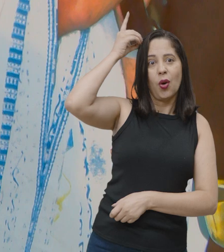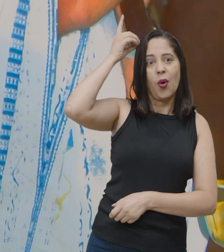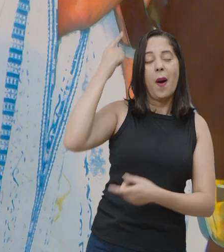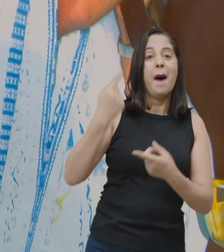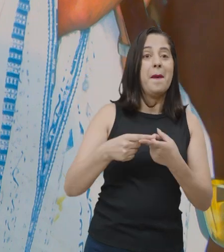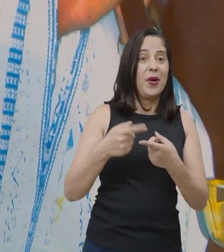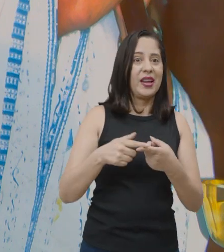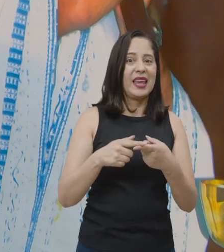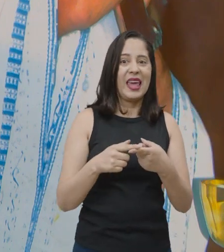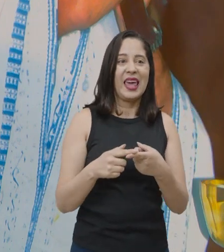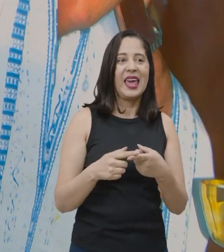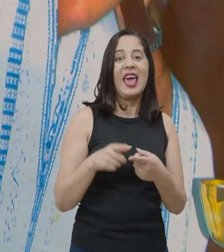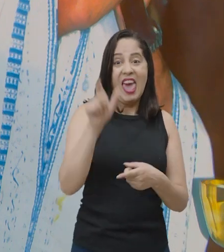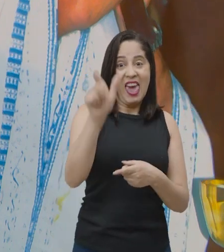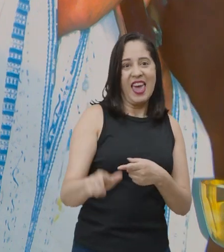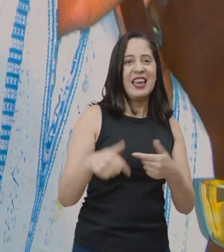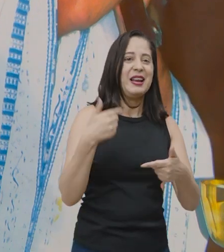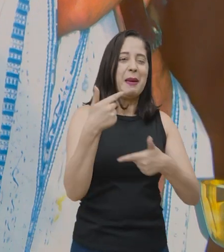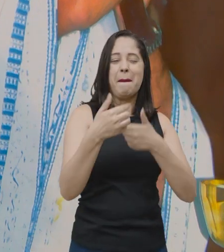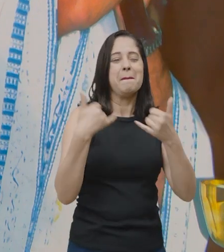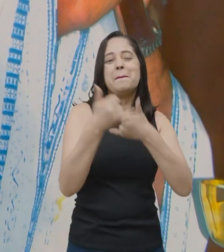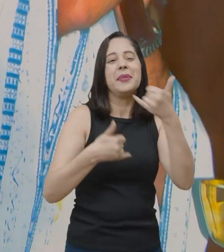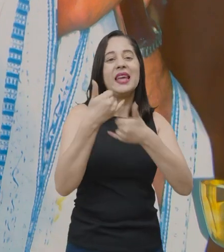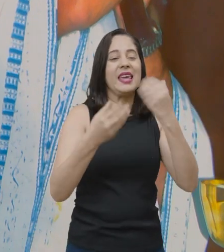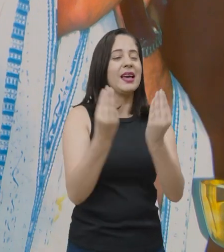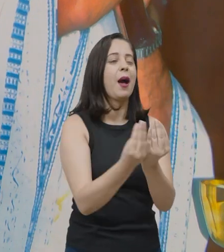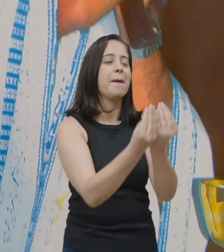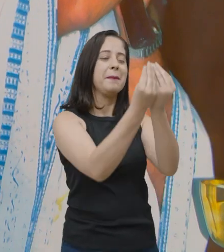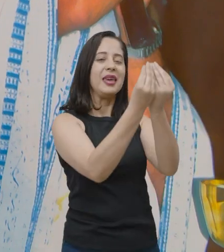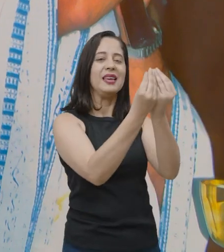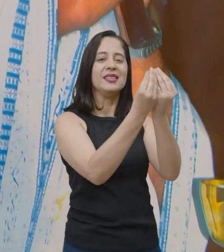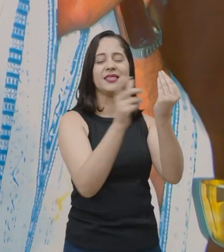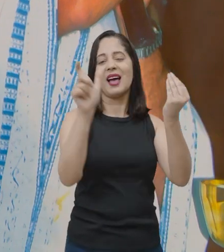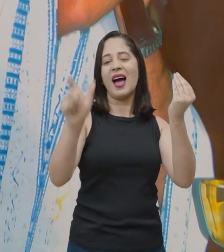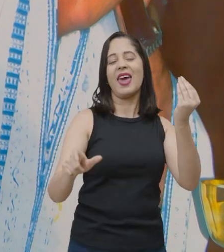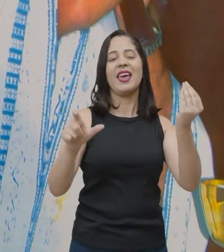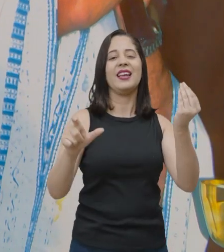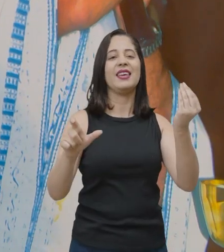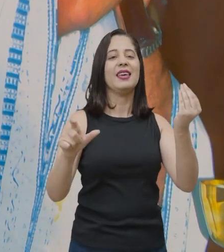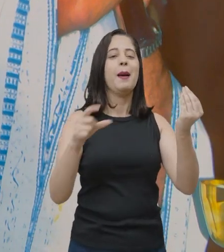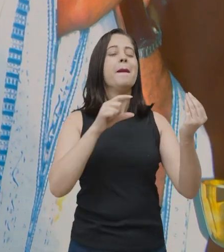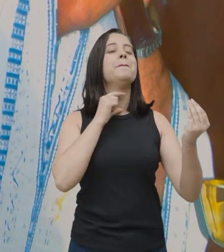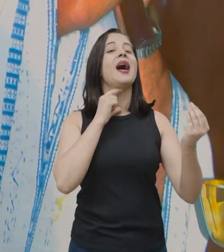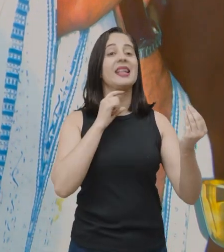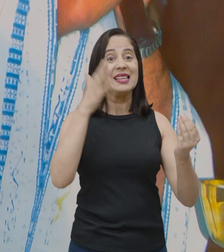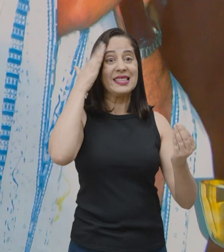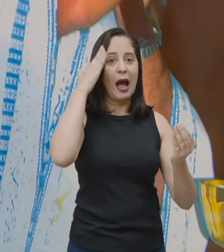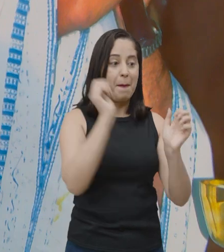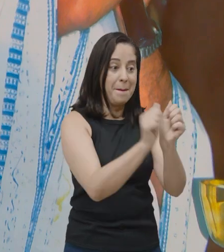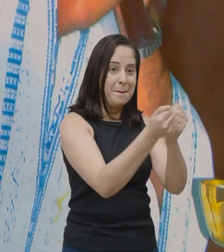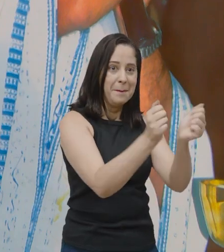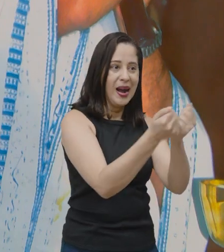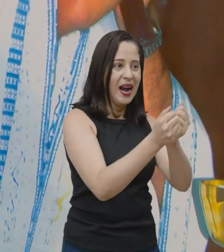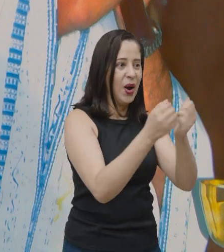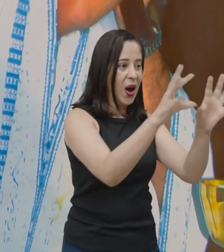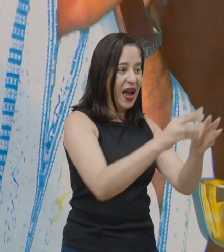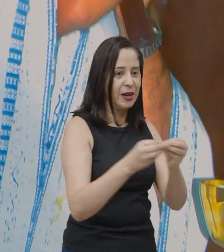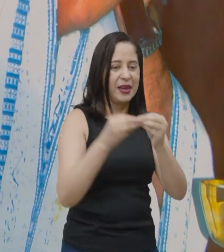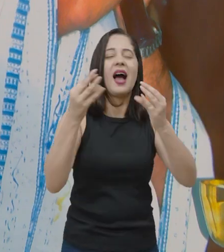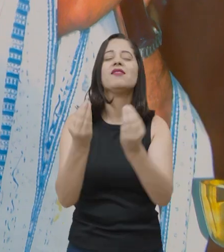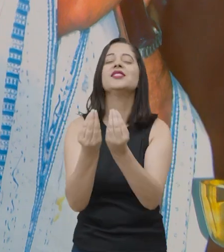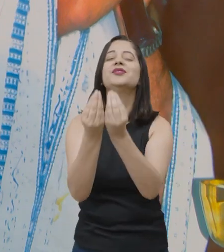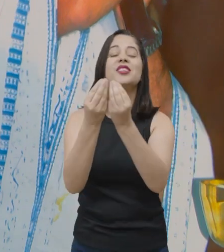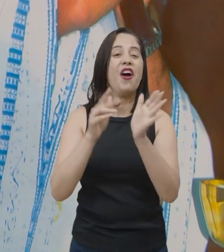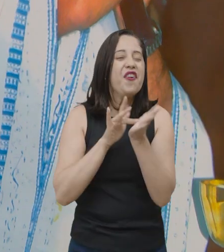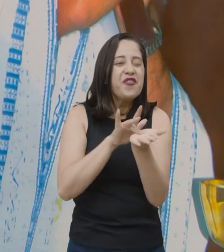gente ele brincava de missa, ele era o padre nas missas, ele pegava pão da minha mãe, dava